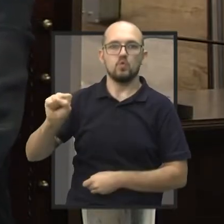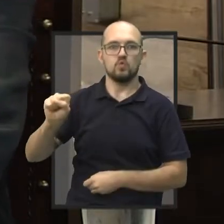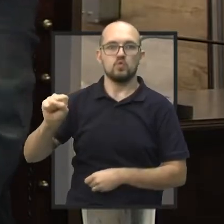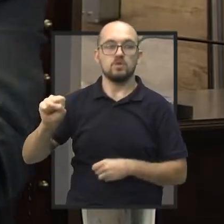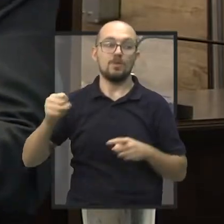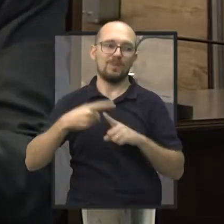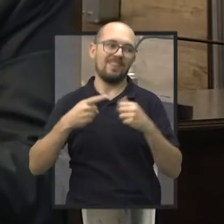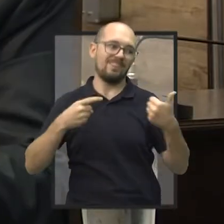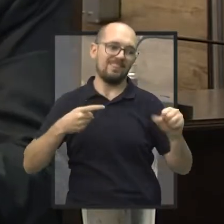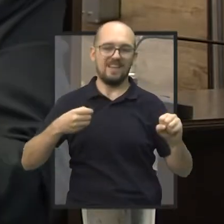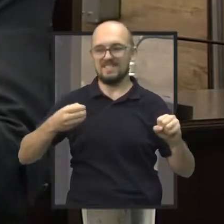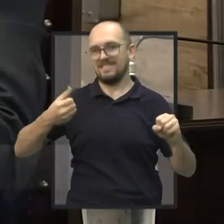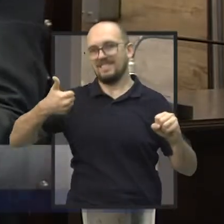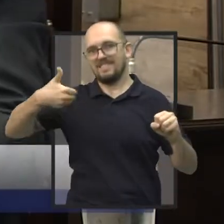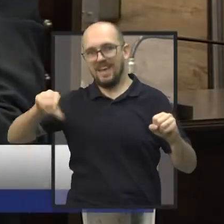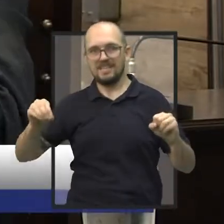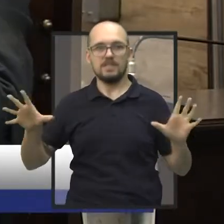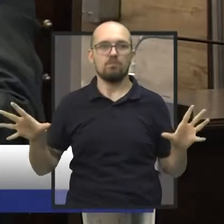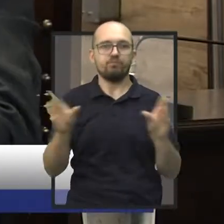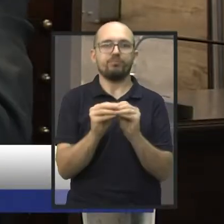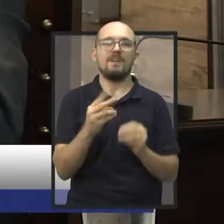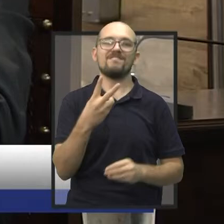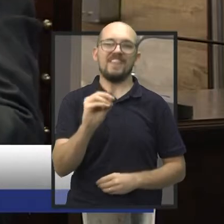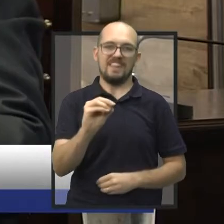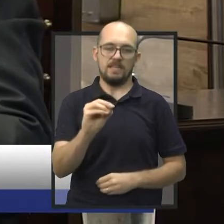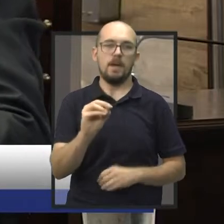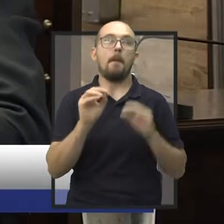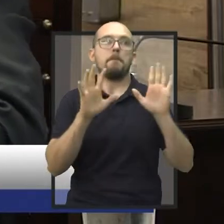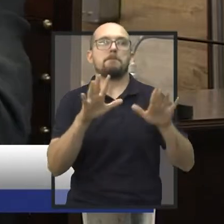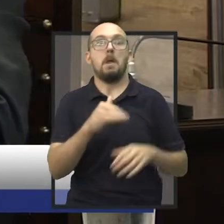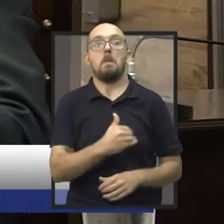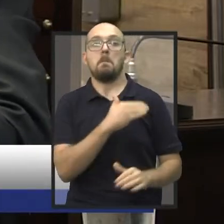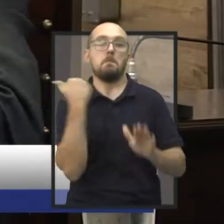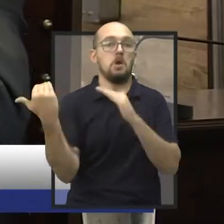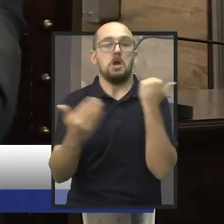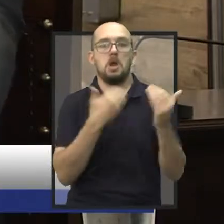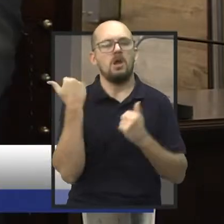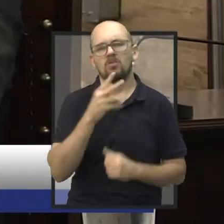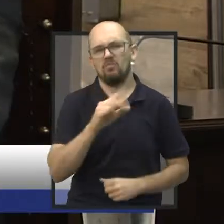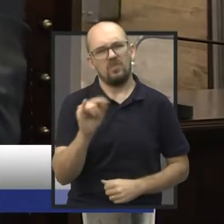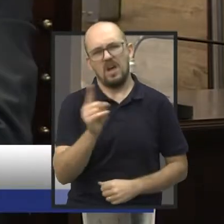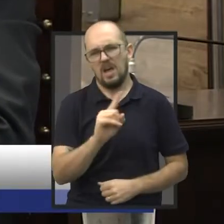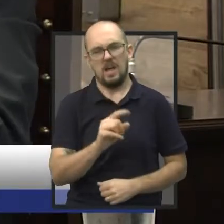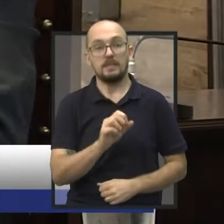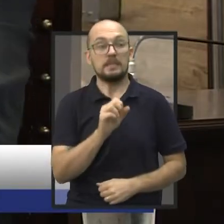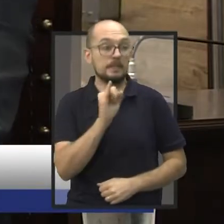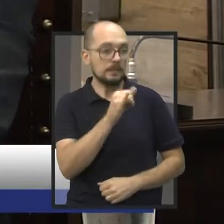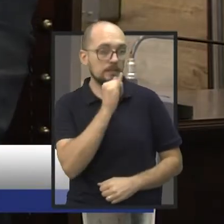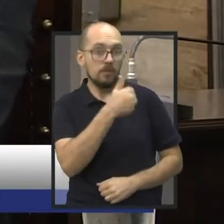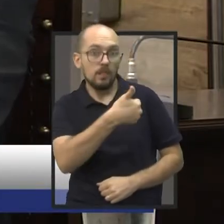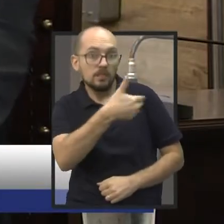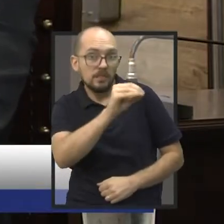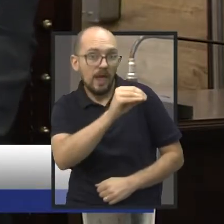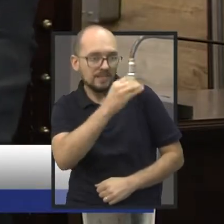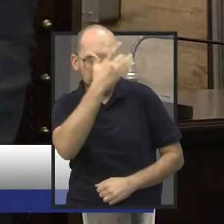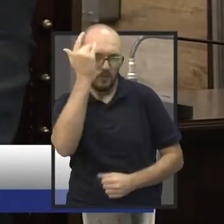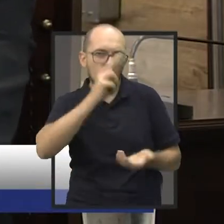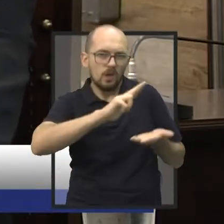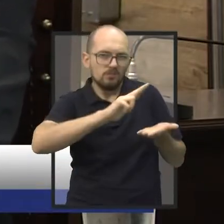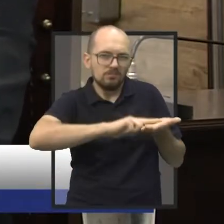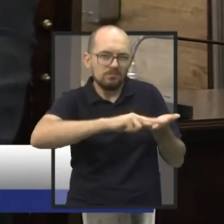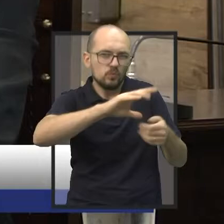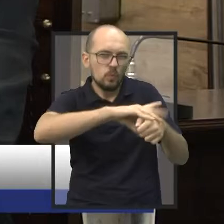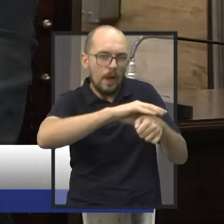né? Nós já temos esses 20 leitos, porque claro que a Santa Casa não vai deixar ninguém morrer. Se passar de 10, vão ser abertos, só que isso vai gerar um prejuízo à Santa